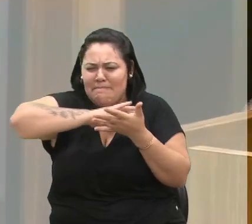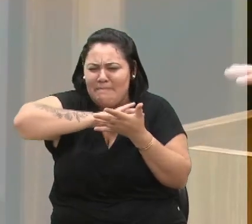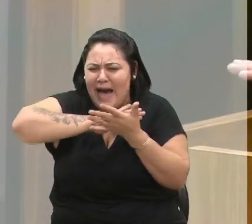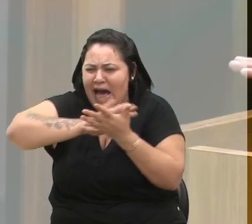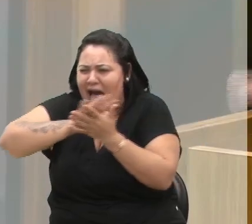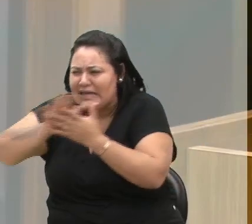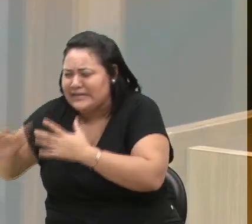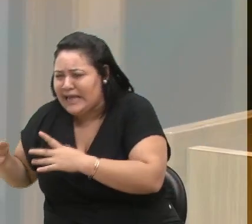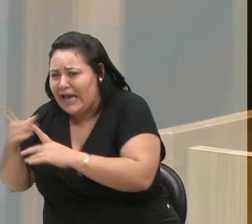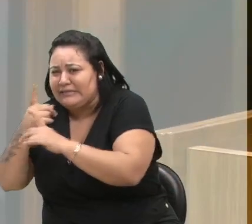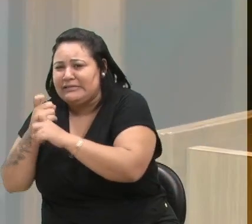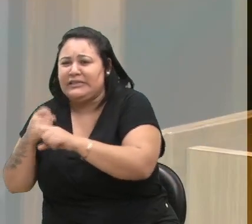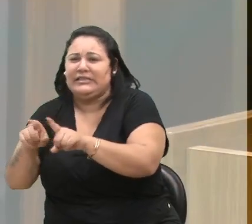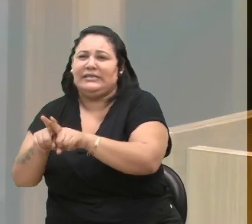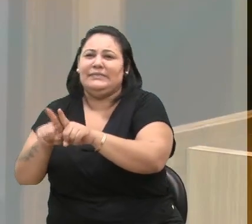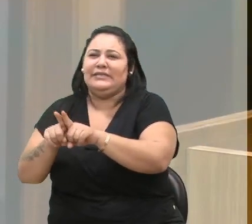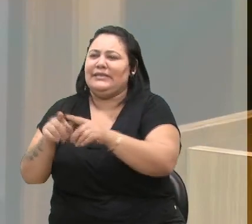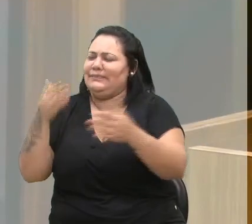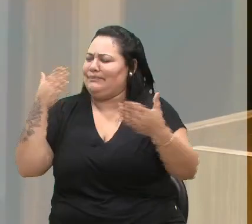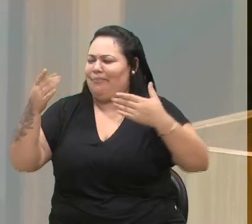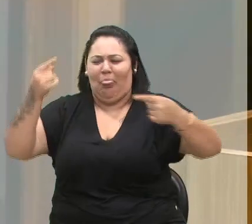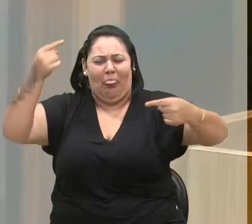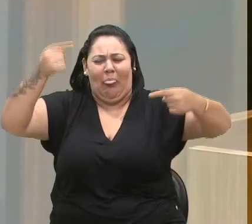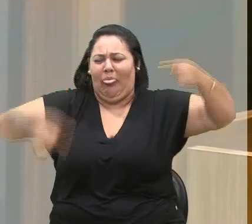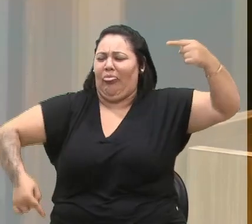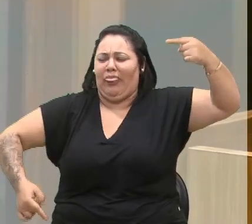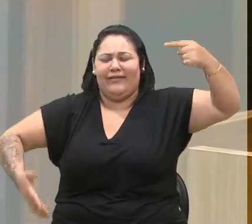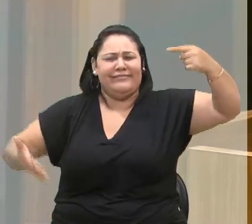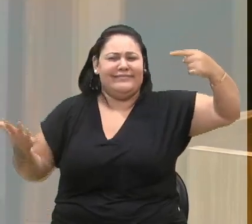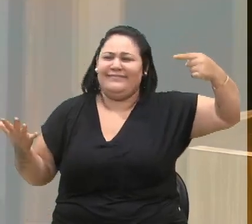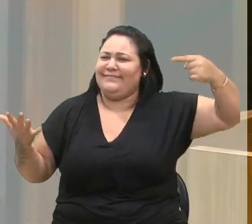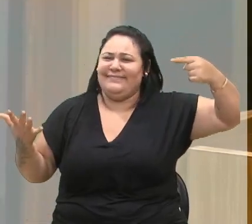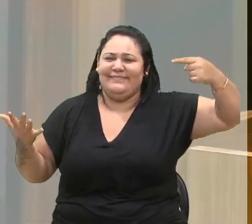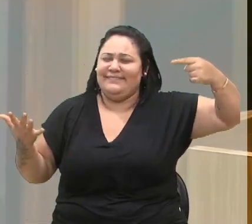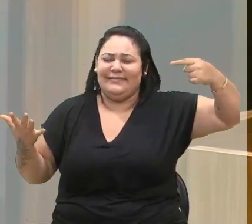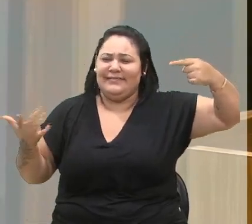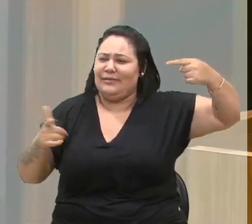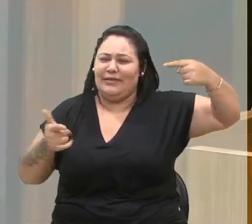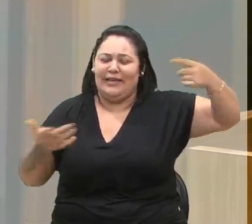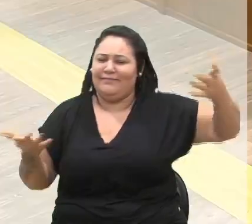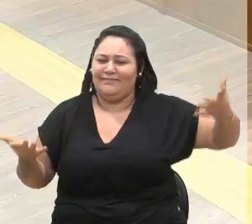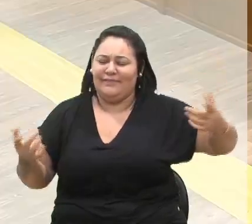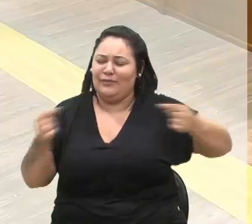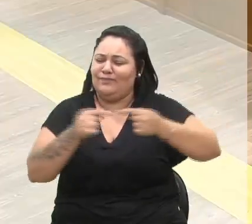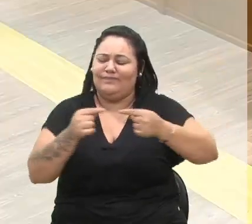é totalmente incabível nesse momento. Obrigado, senhor presidente. Obrigada.